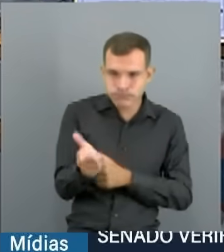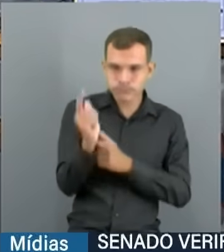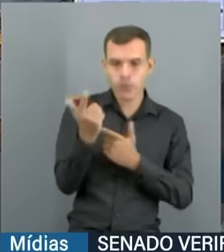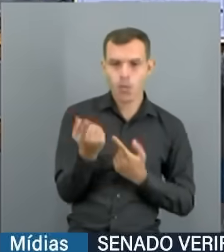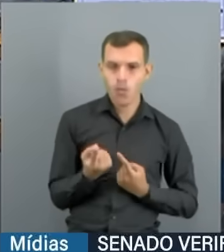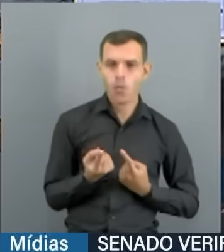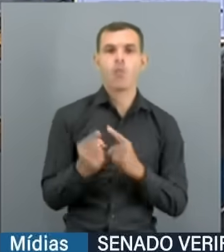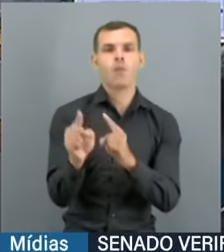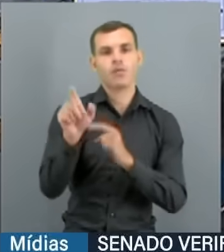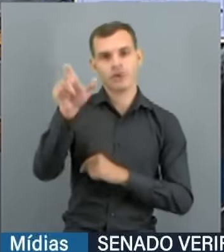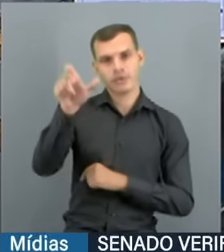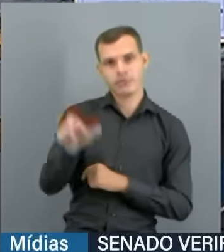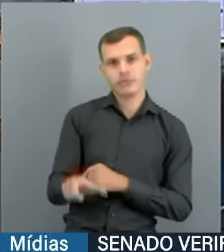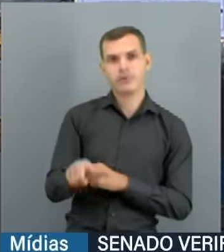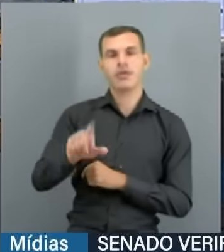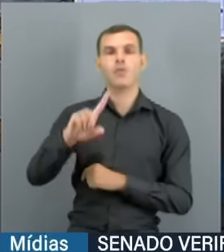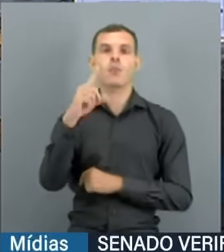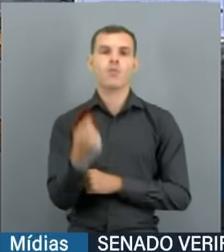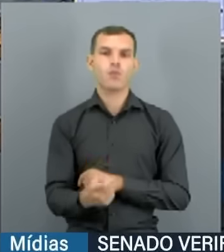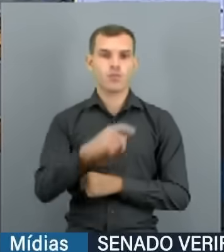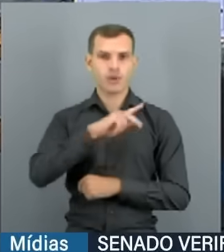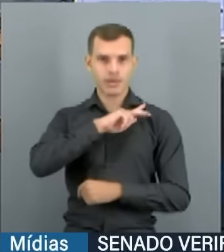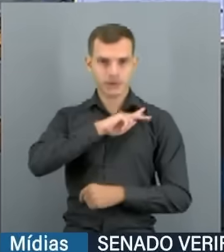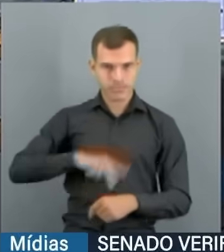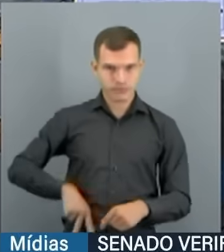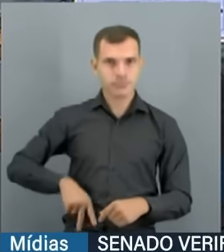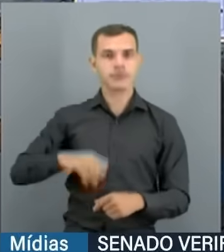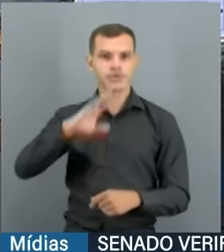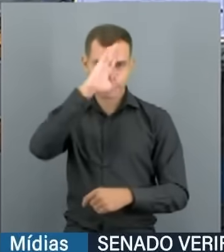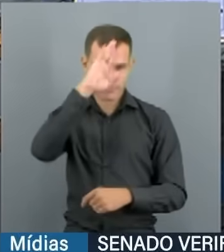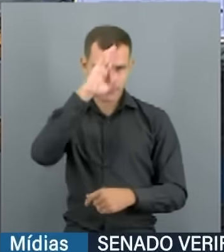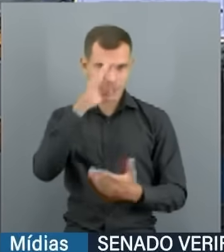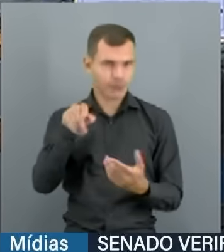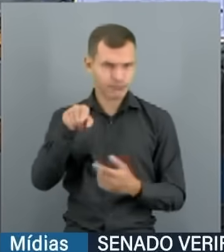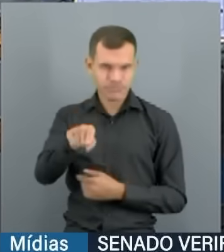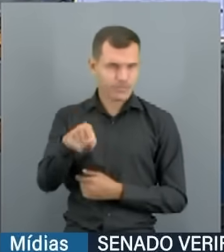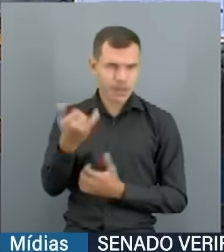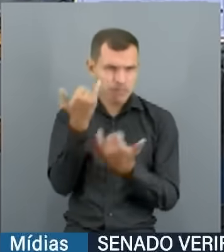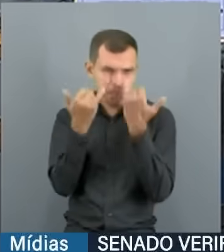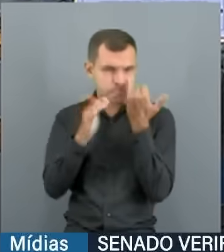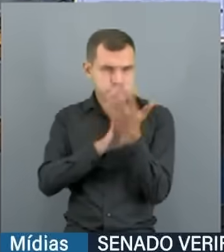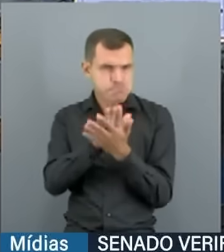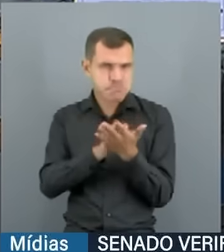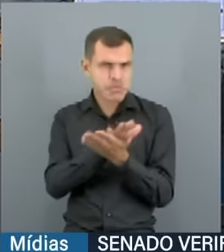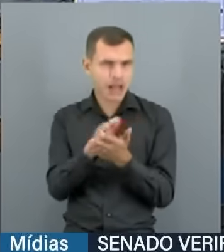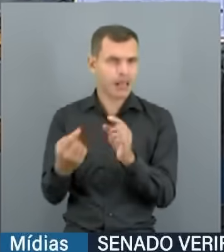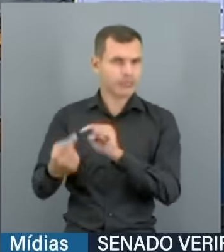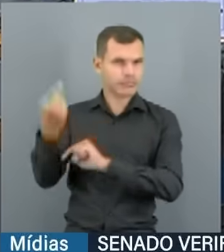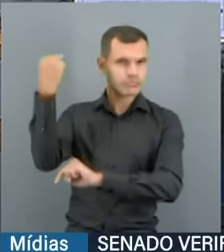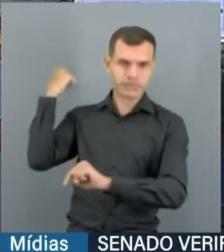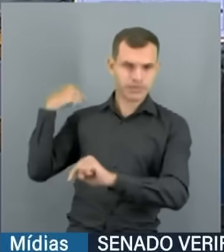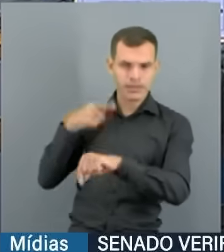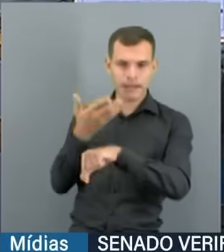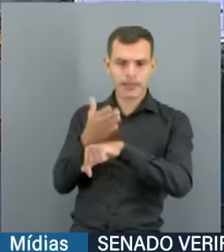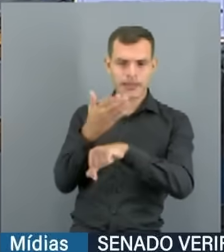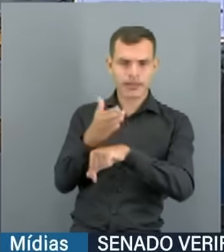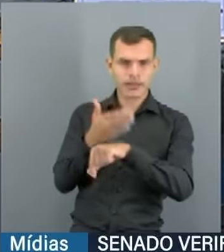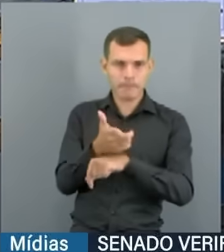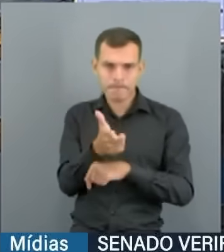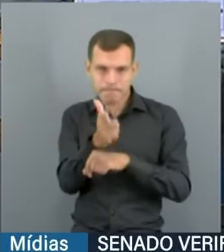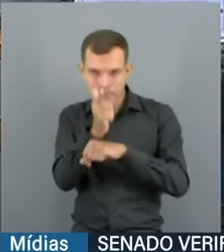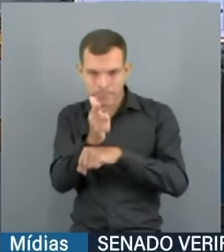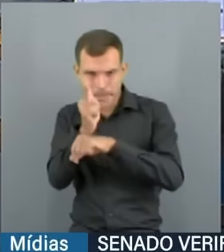do ex-presidente Bolsonaro. O senhor não tinha conhecimento de que havia, por exemplo, treinamento balístico, treinamento